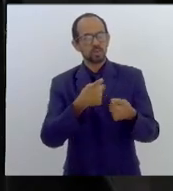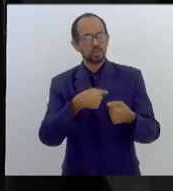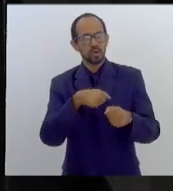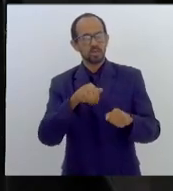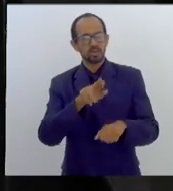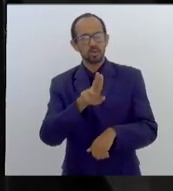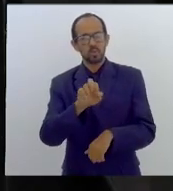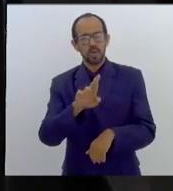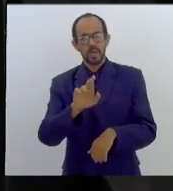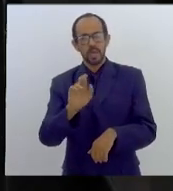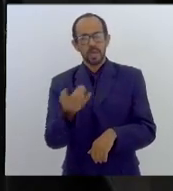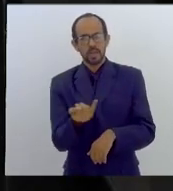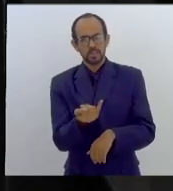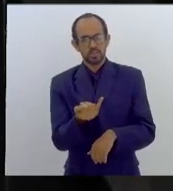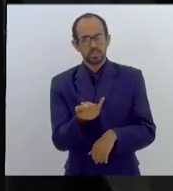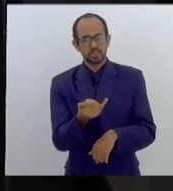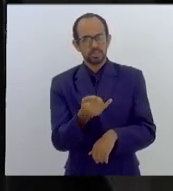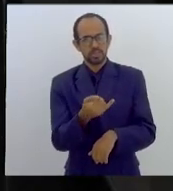não ela